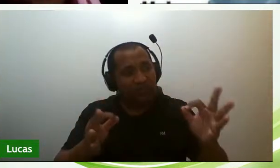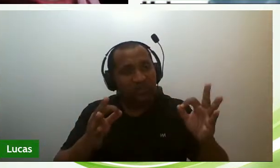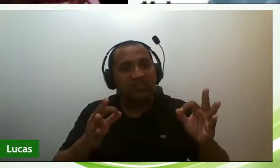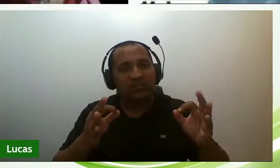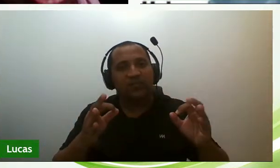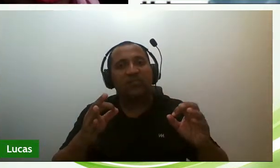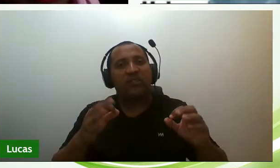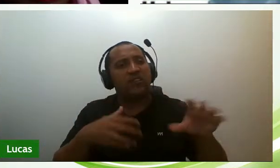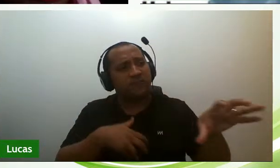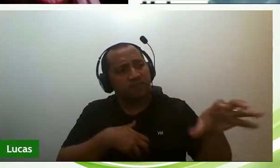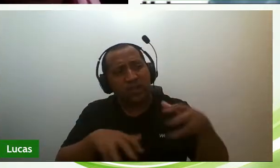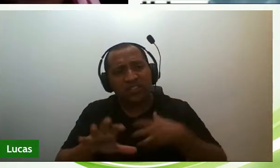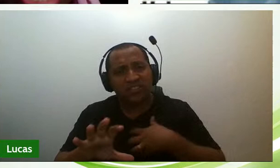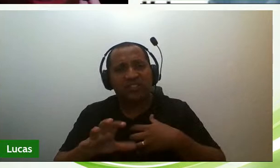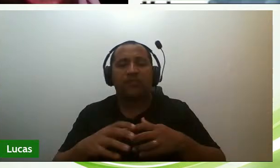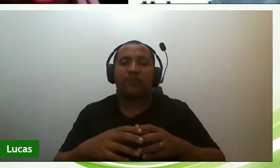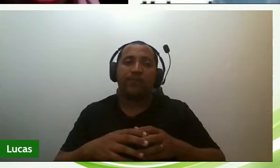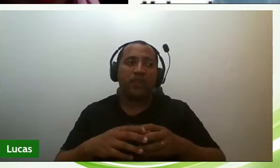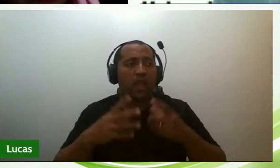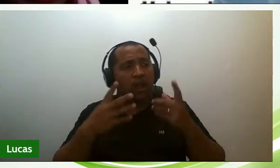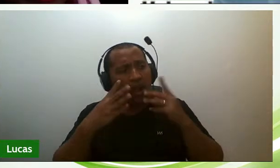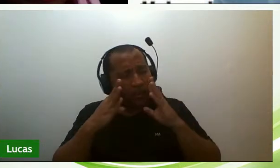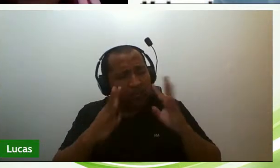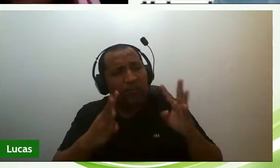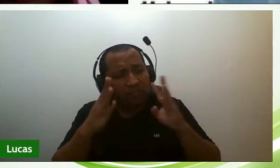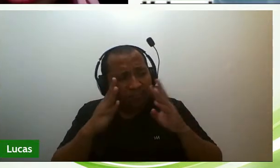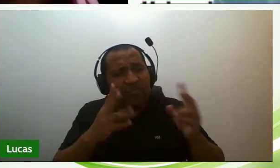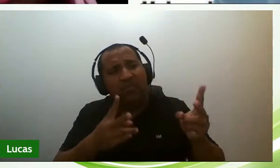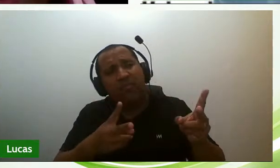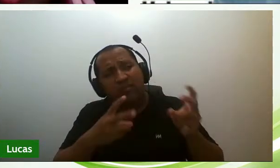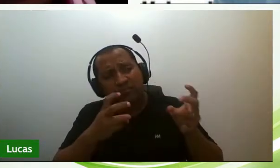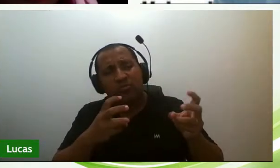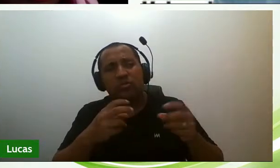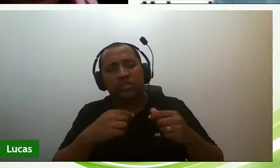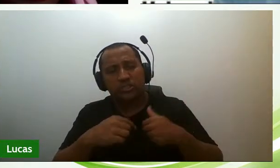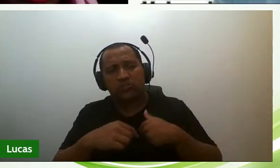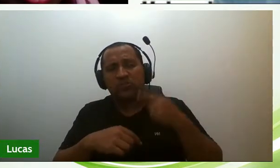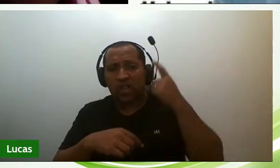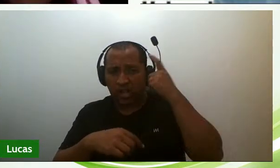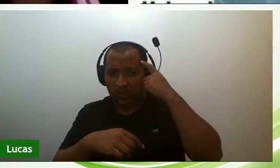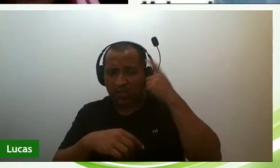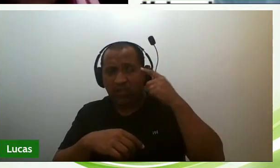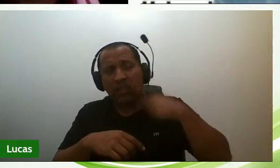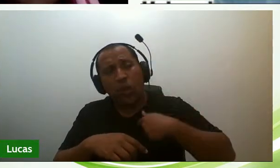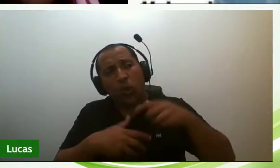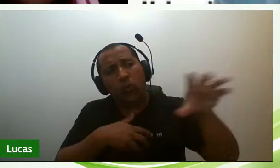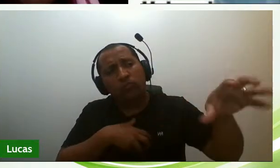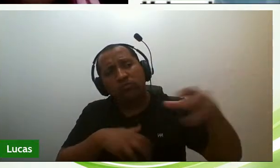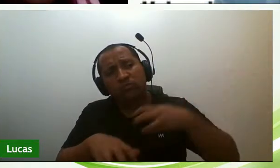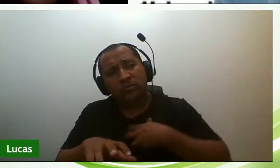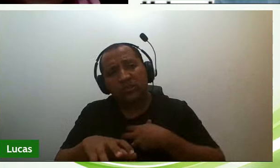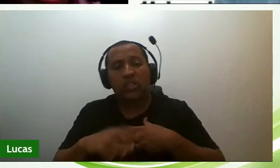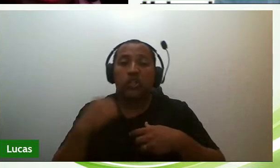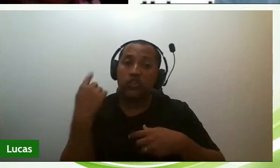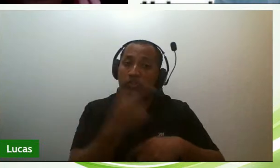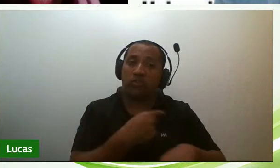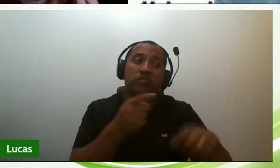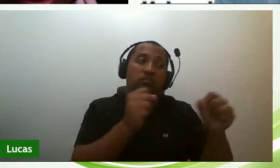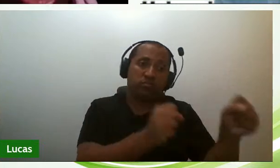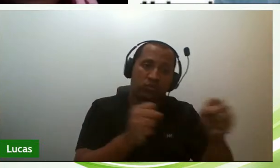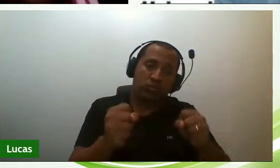com a empatia, com a observação, com se colocar nos pés dos outros, para que a gente possa, então,